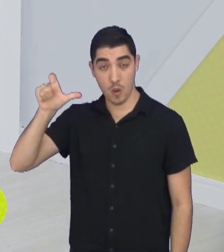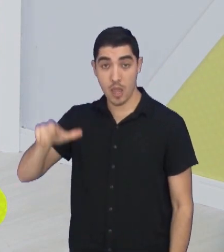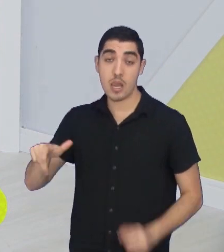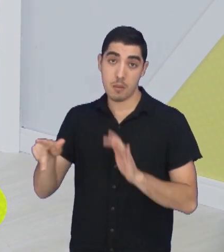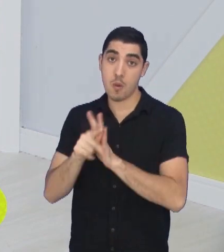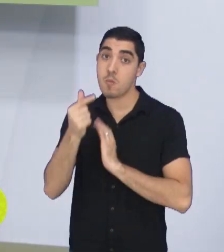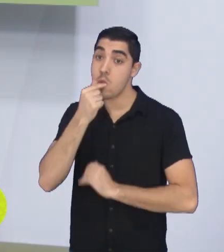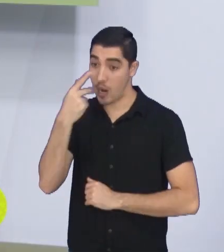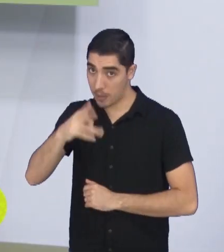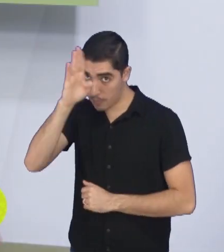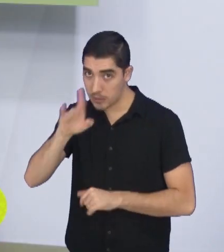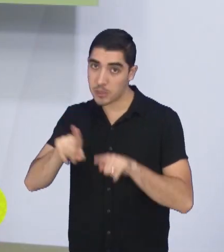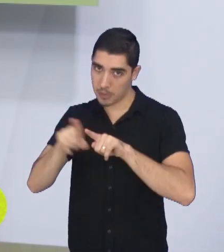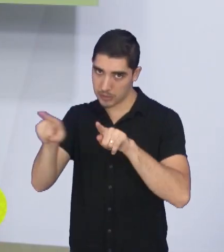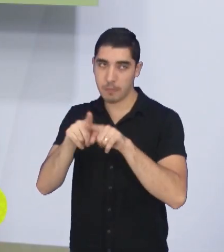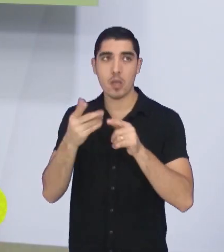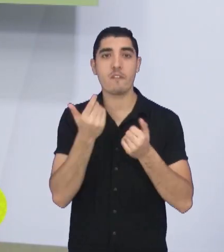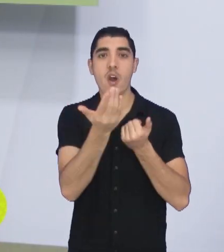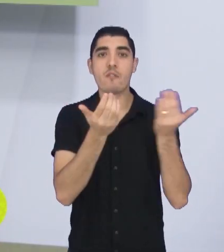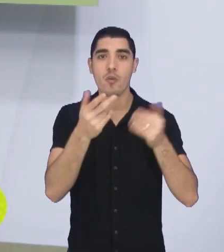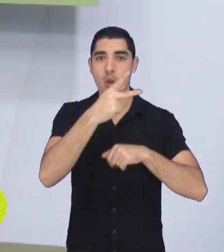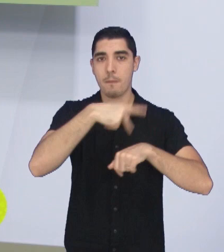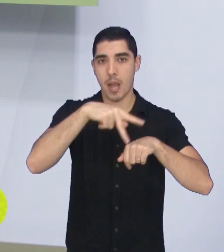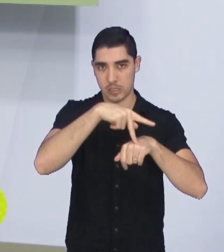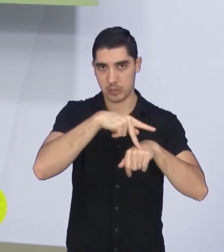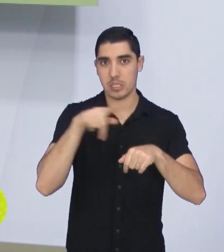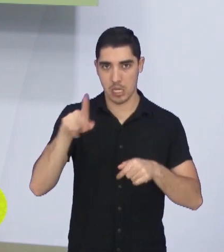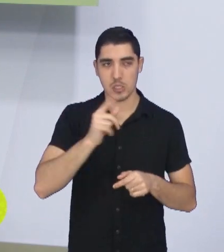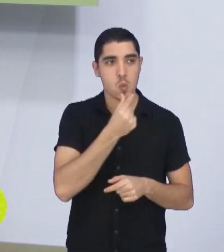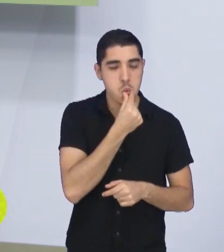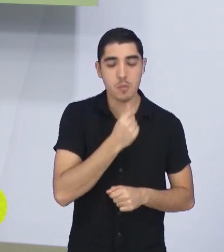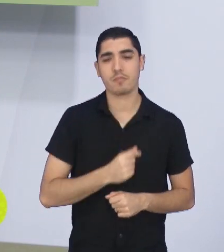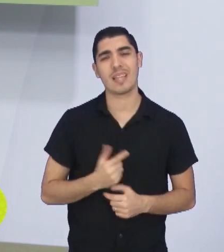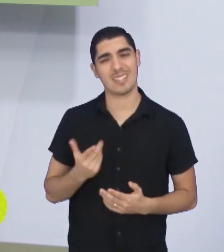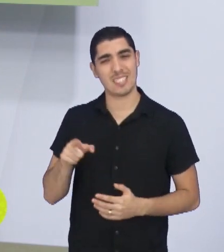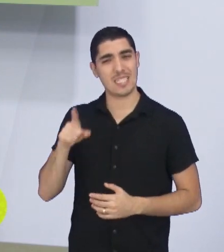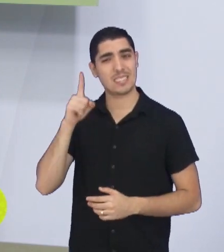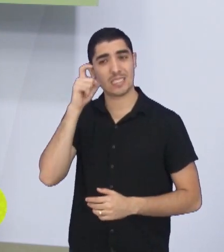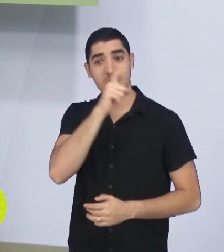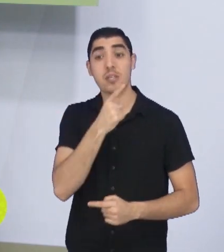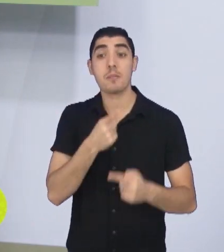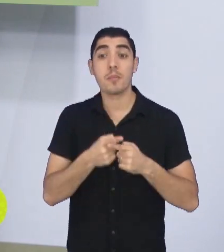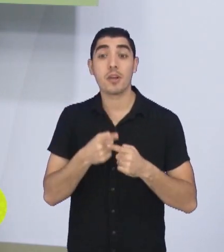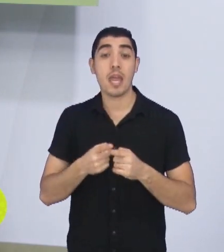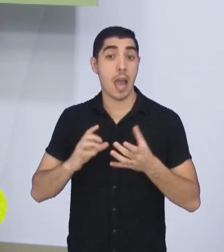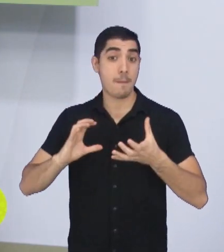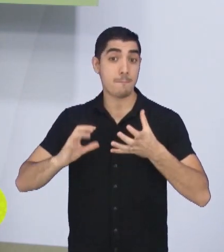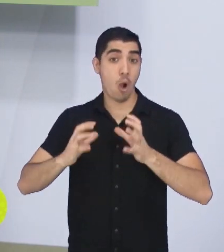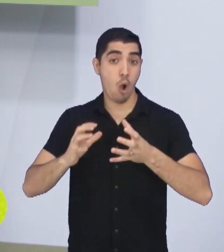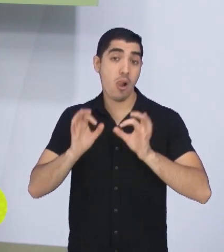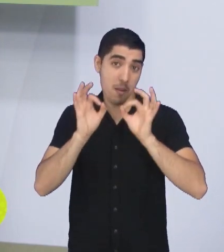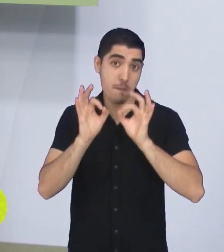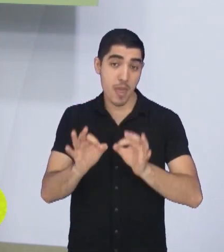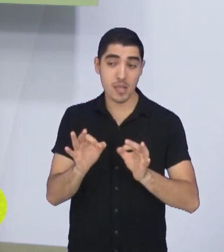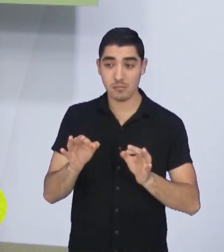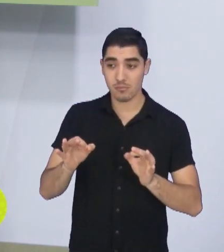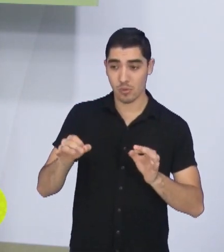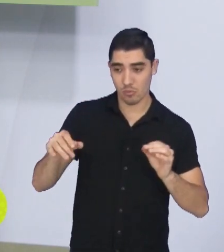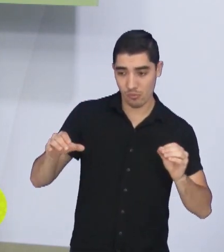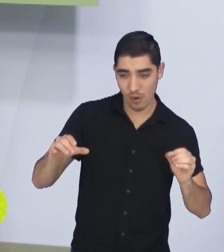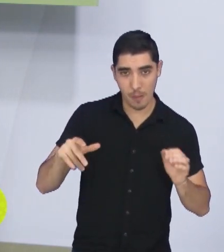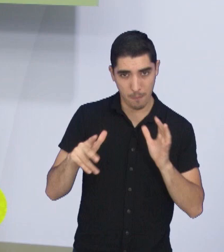internacional. É que esse lance é difícil porque a bola passaria, né? Então ele, sim, impediu a trajetória da bola com o